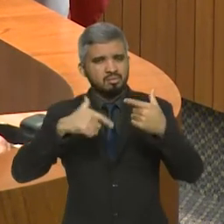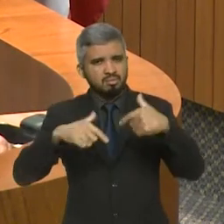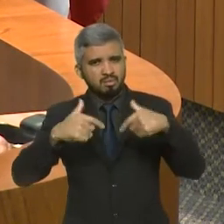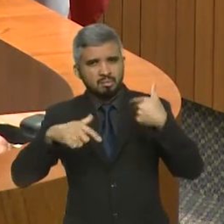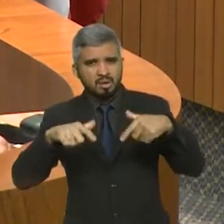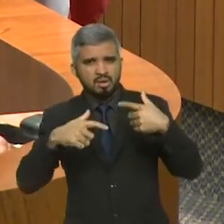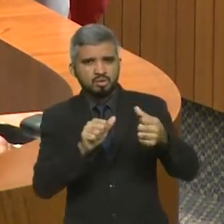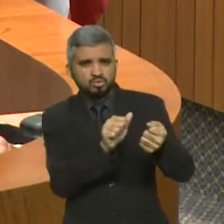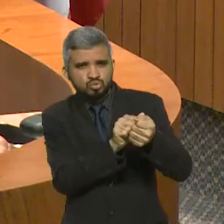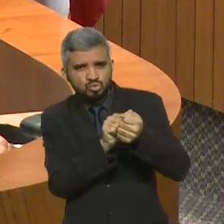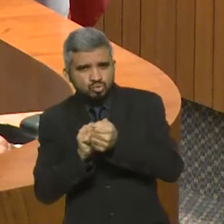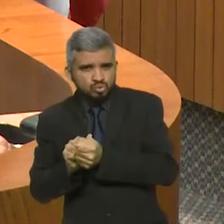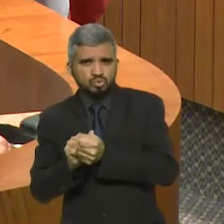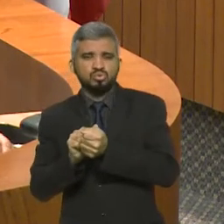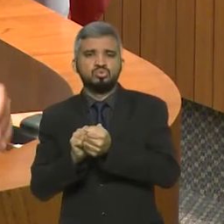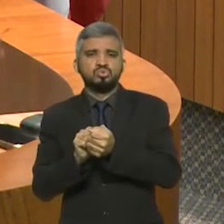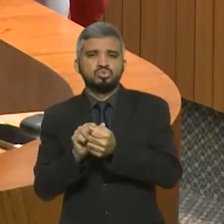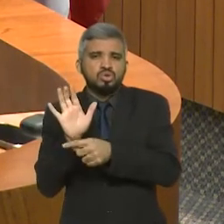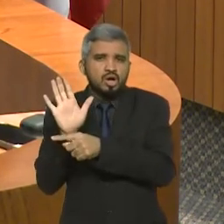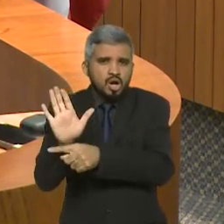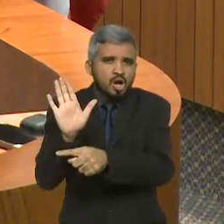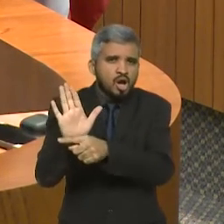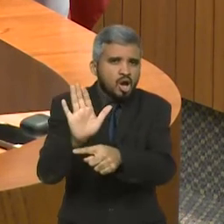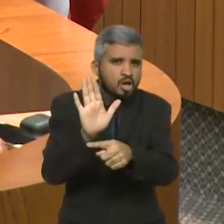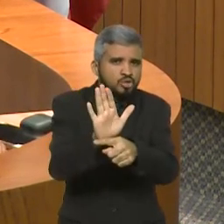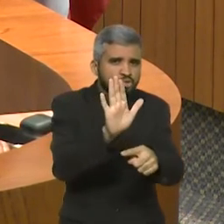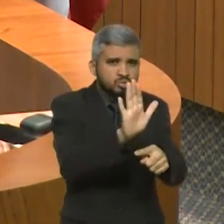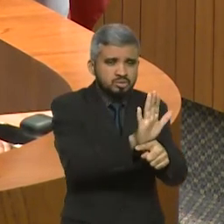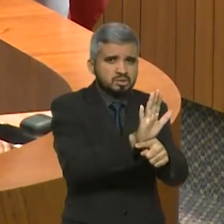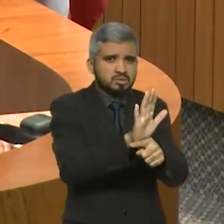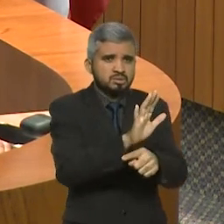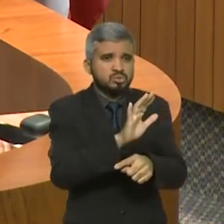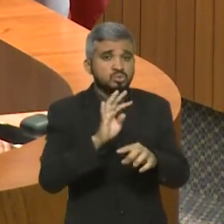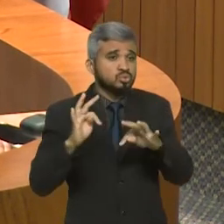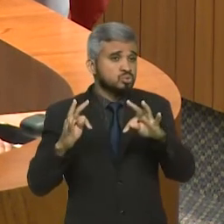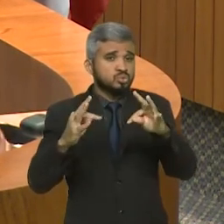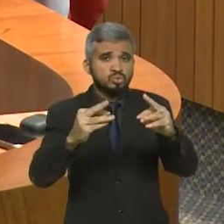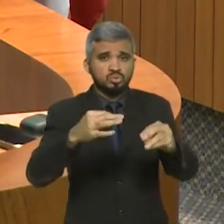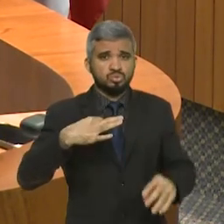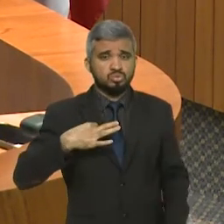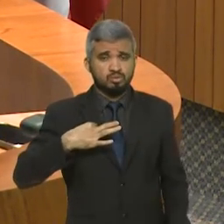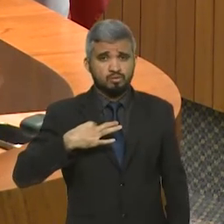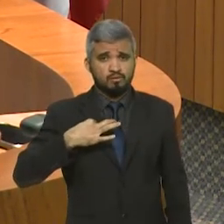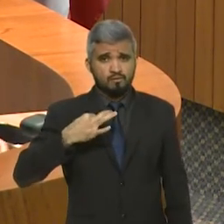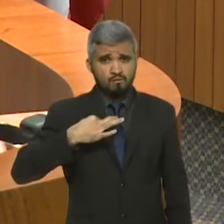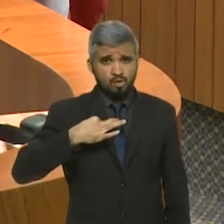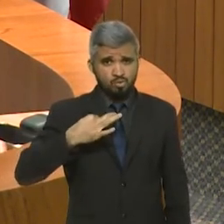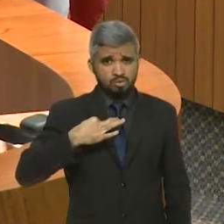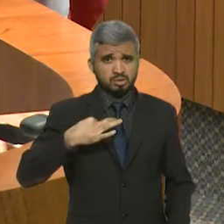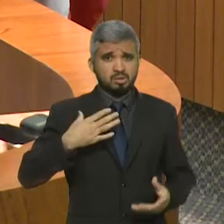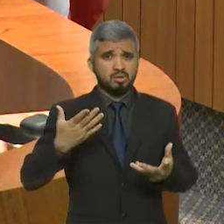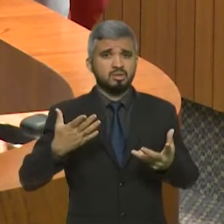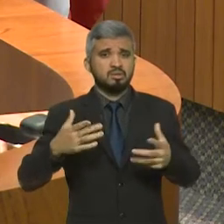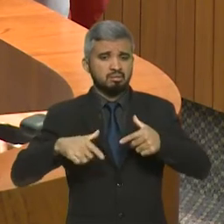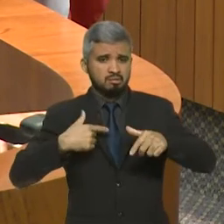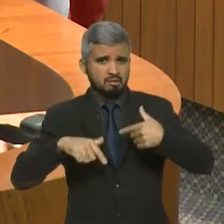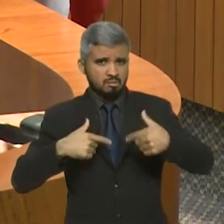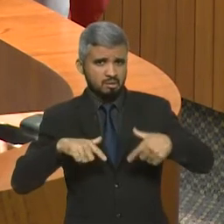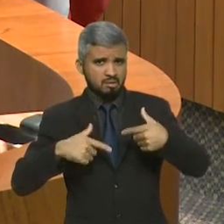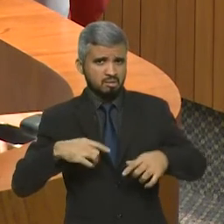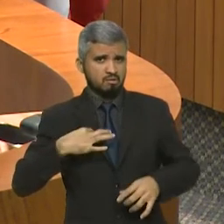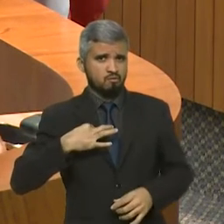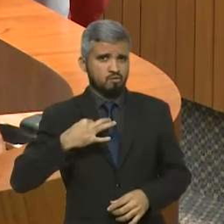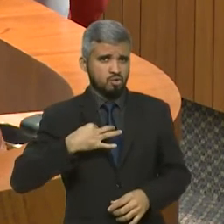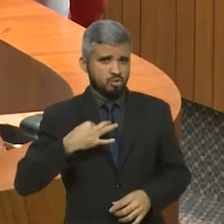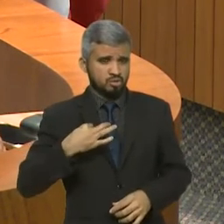atendendo ali aquela população de forma voluntária para que o alimento pudesse chegar nas mãos dos